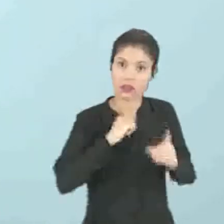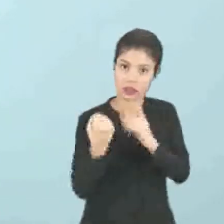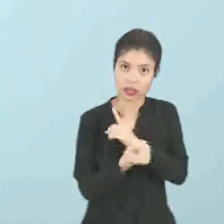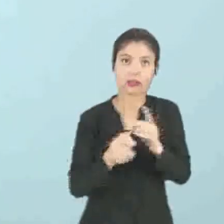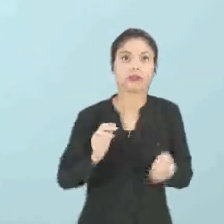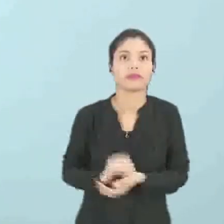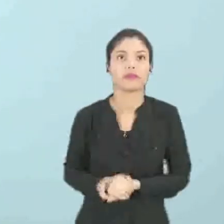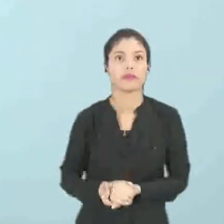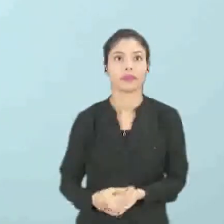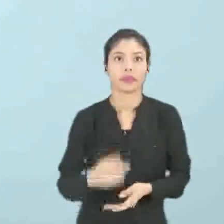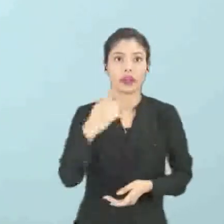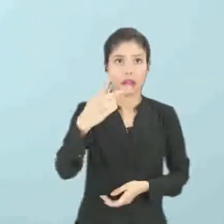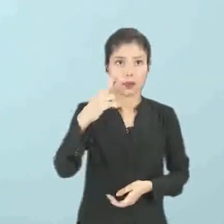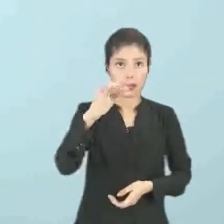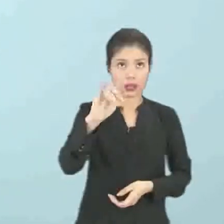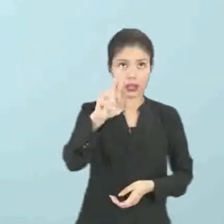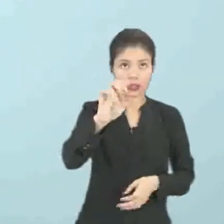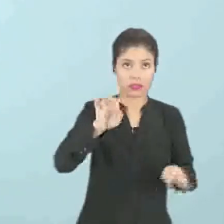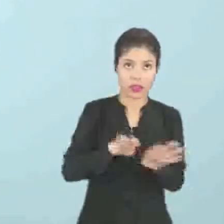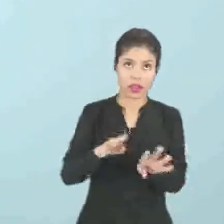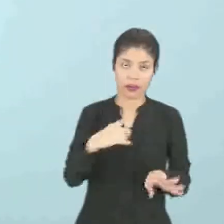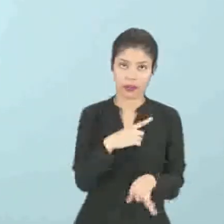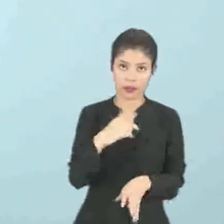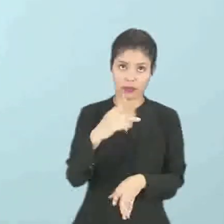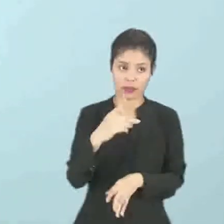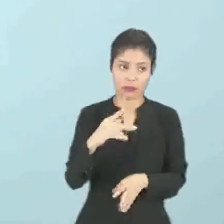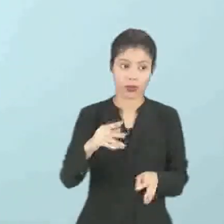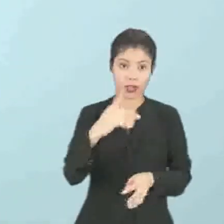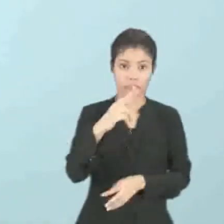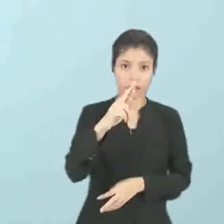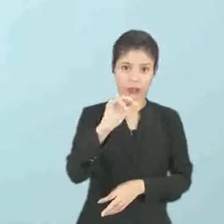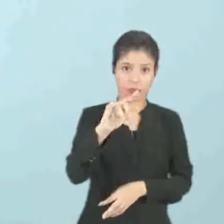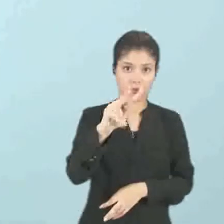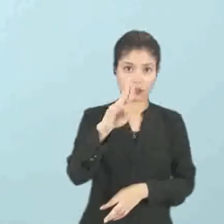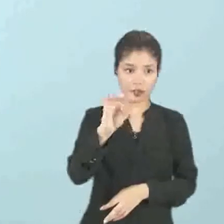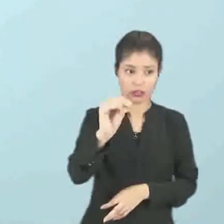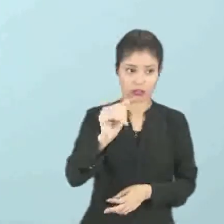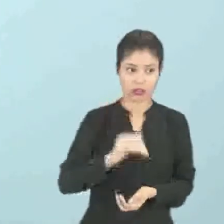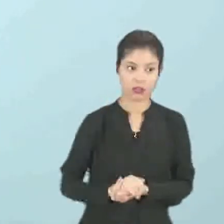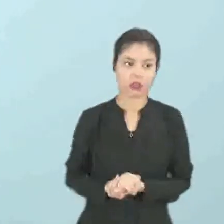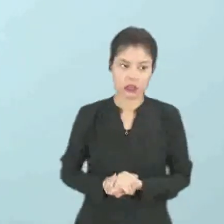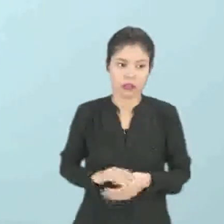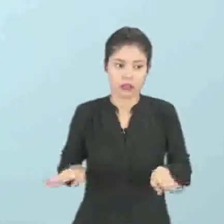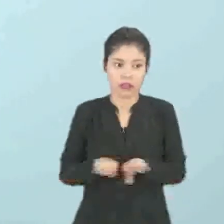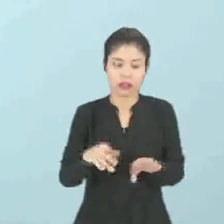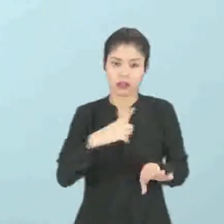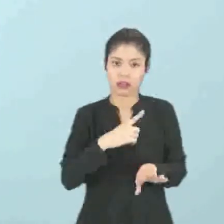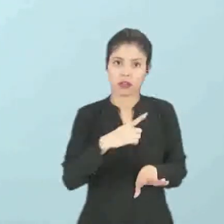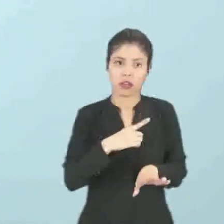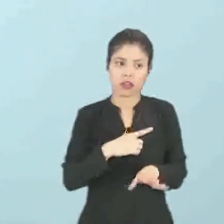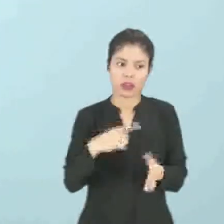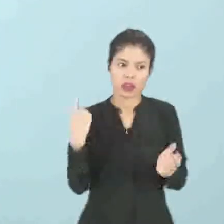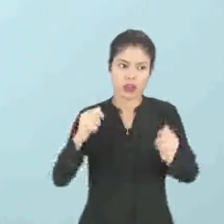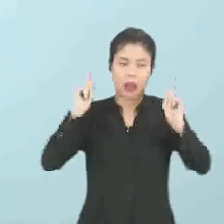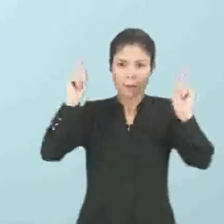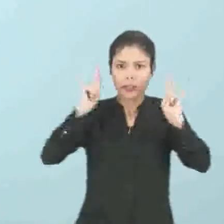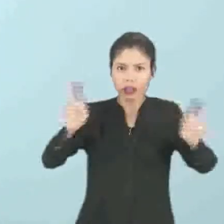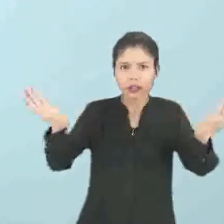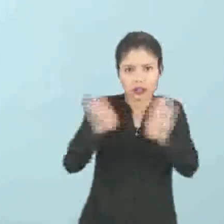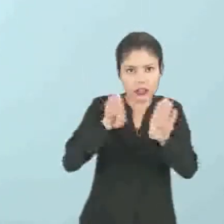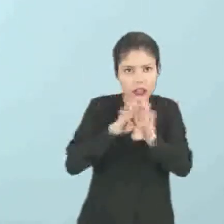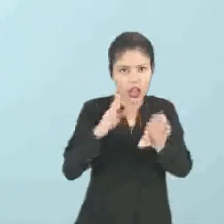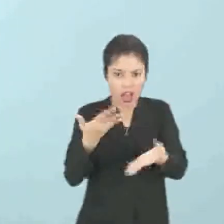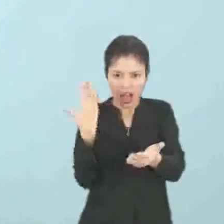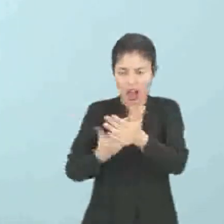Os protestos anti-racismo que estão acontecendo no mundo atual, eles já são considerados maiores desde